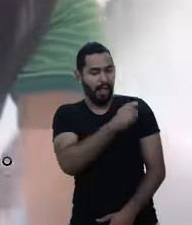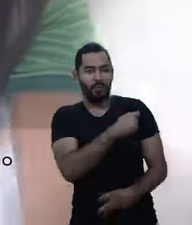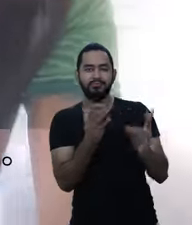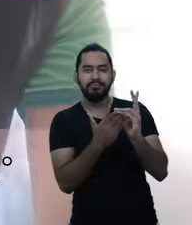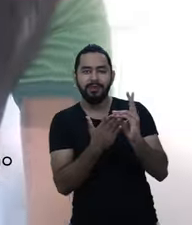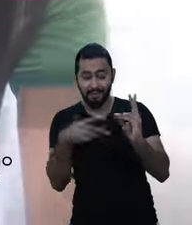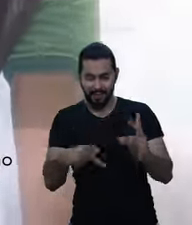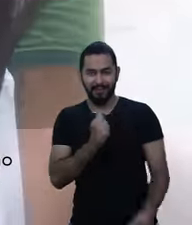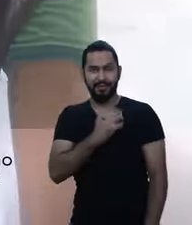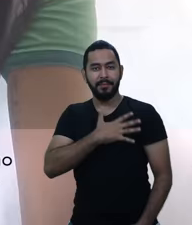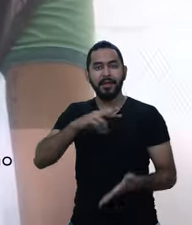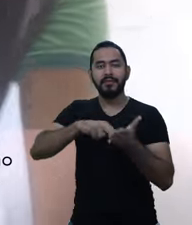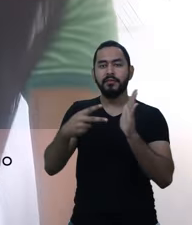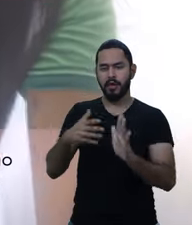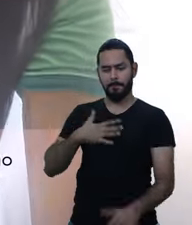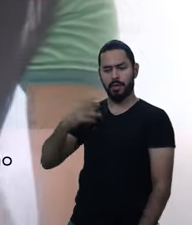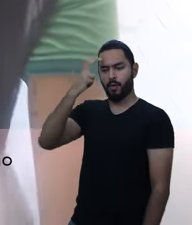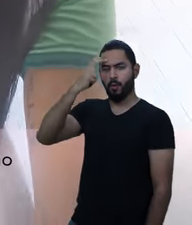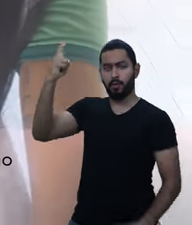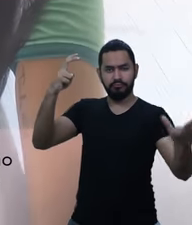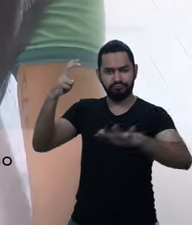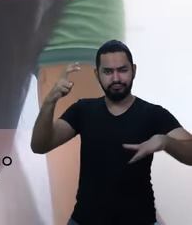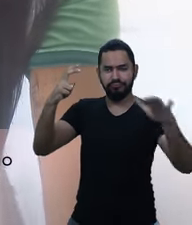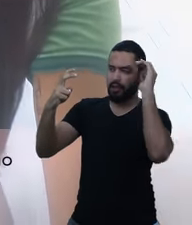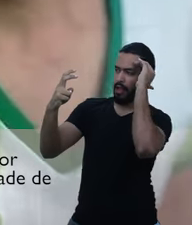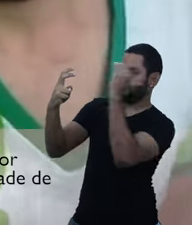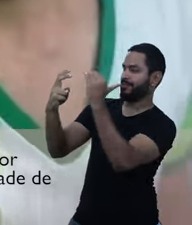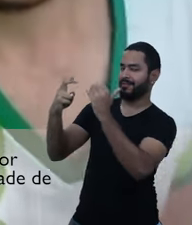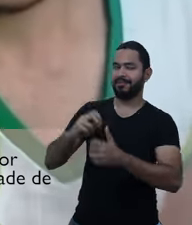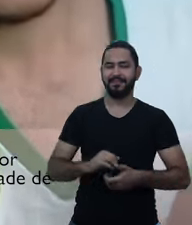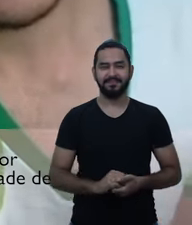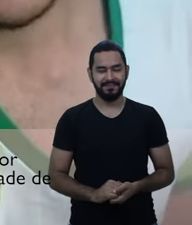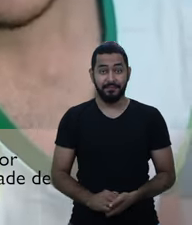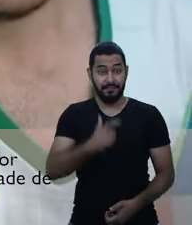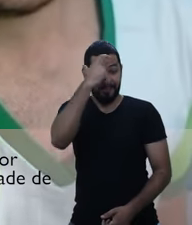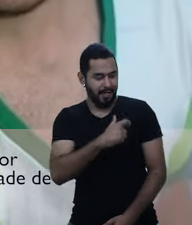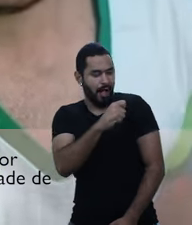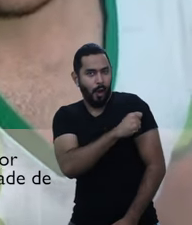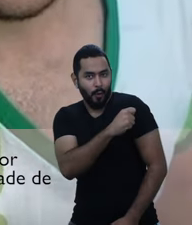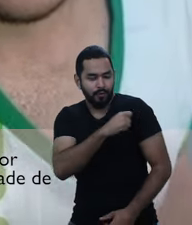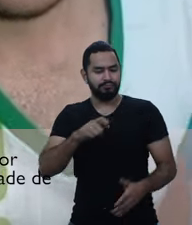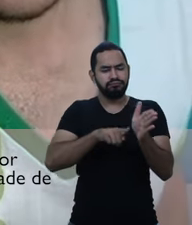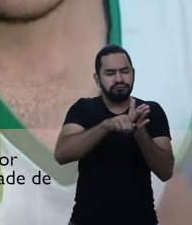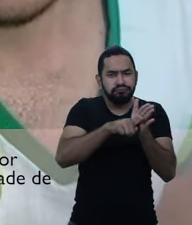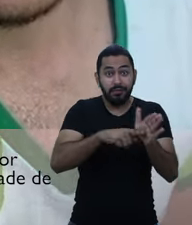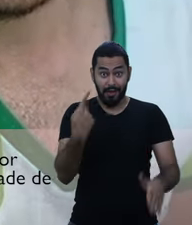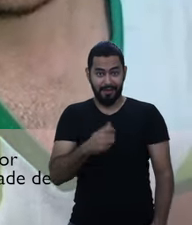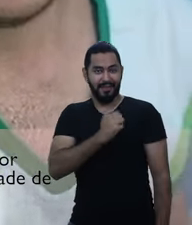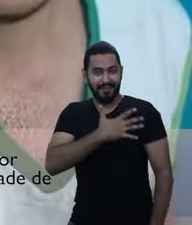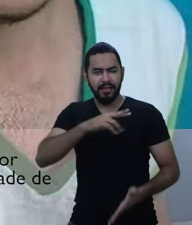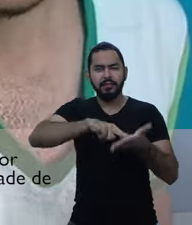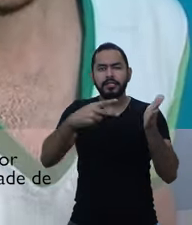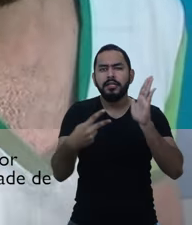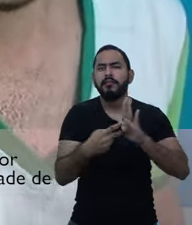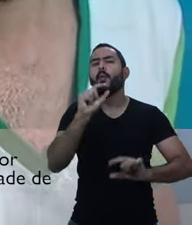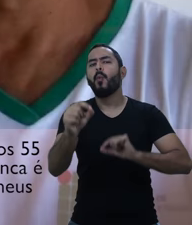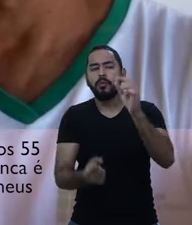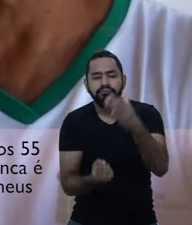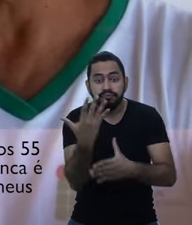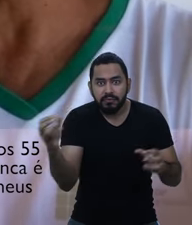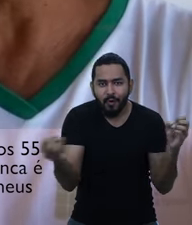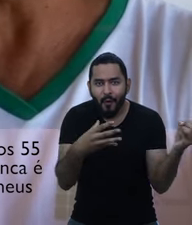Ser estudante indígena no IFPE é ter minha cultura respeitada. Ser estudante pesquisador no IFPE é ter a oportunidade de